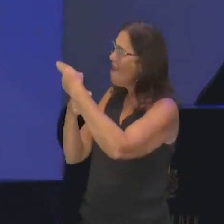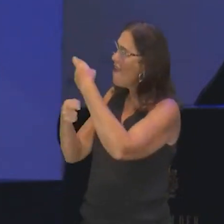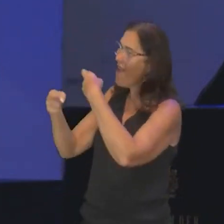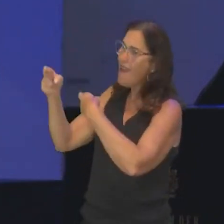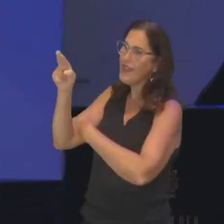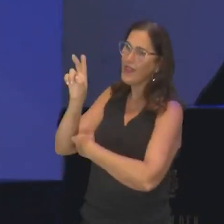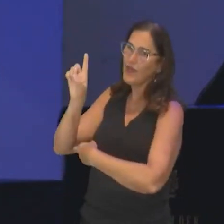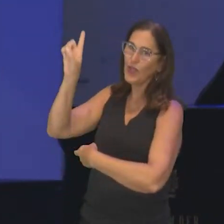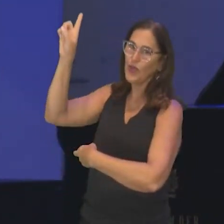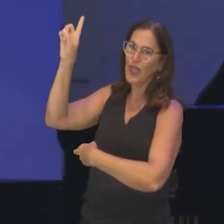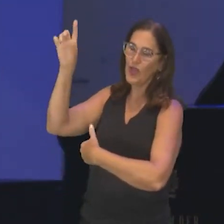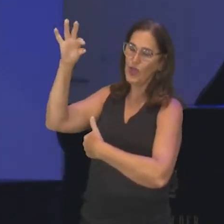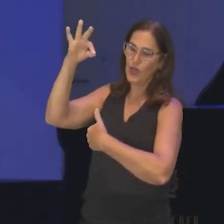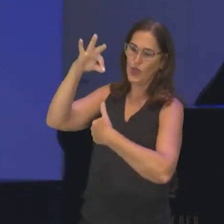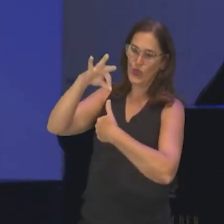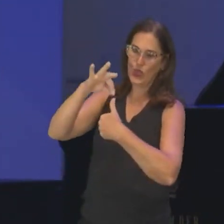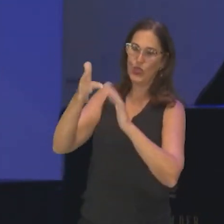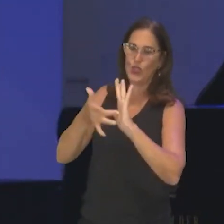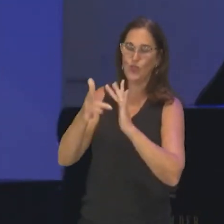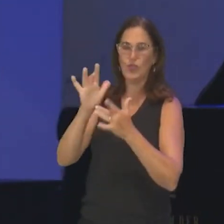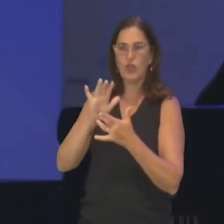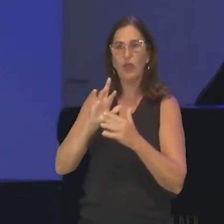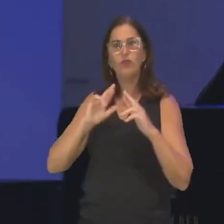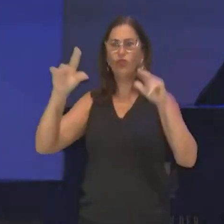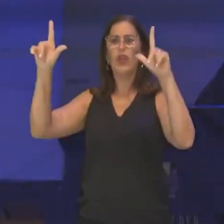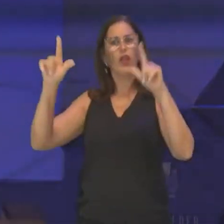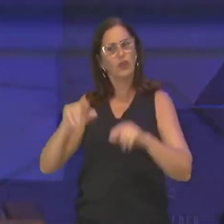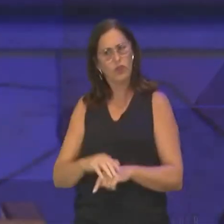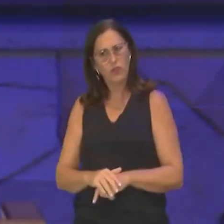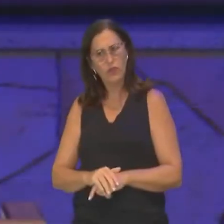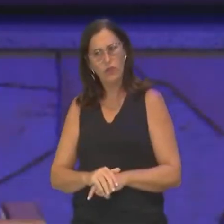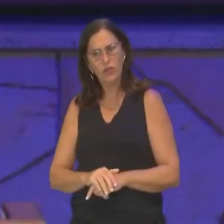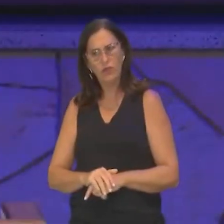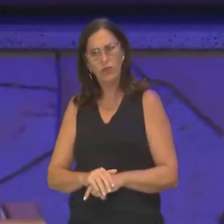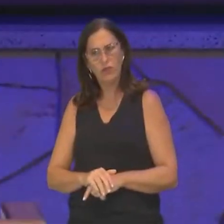relacionamento com Cristo Jesus. É diferente.